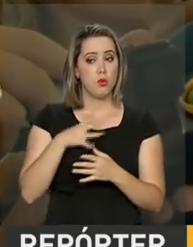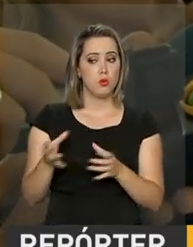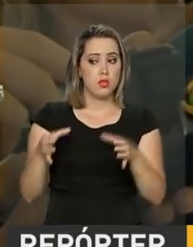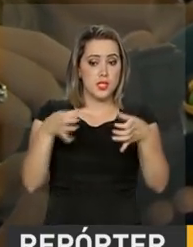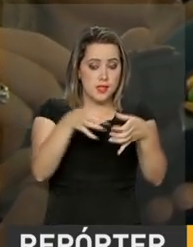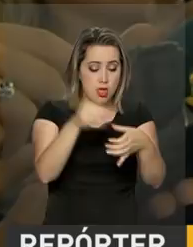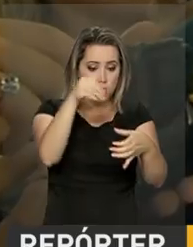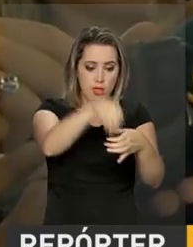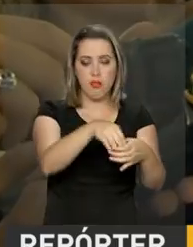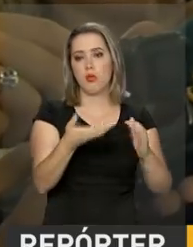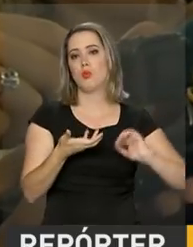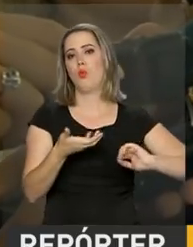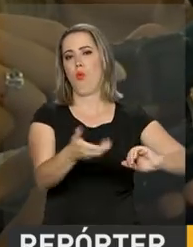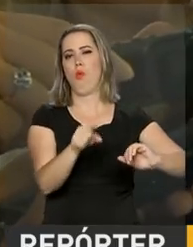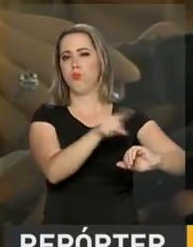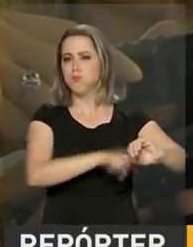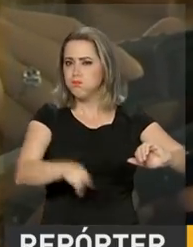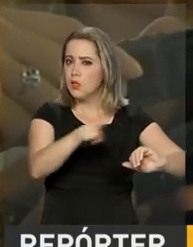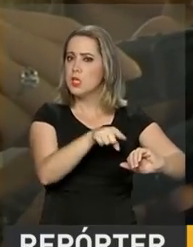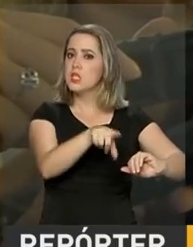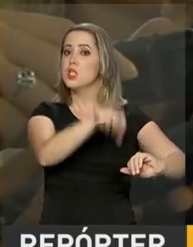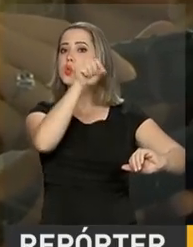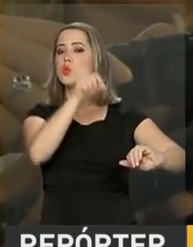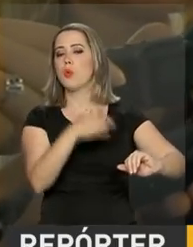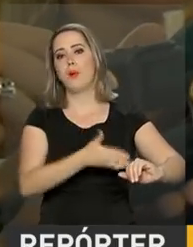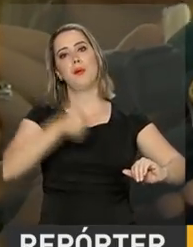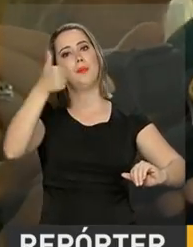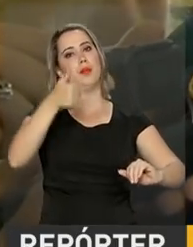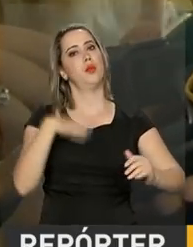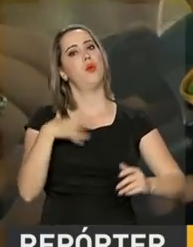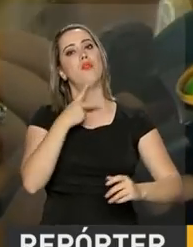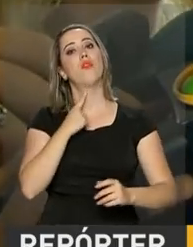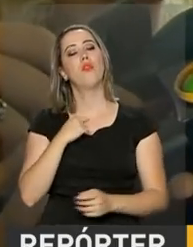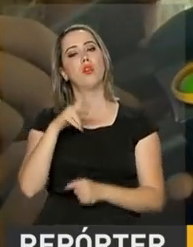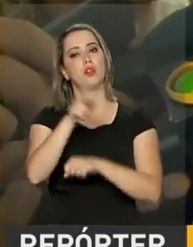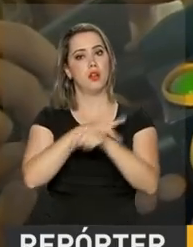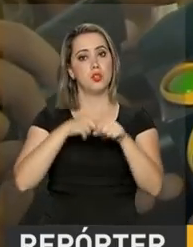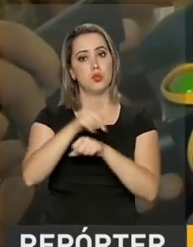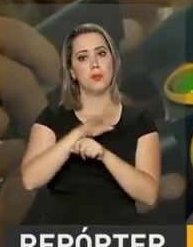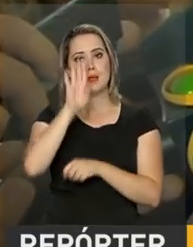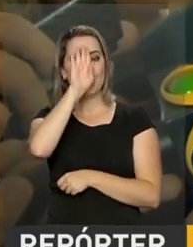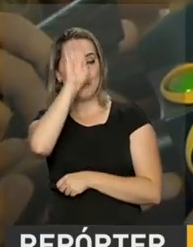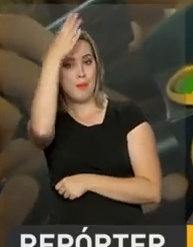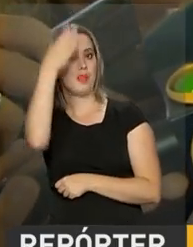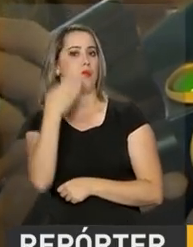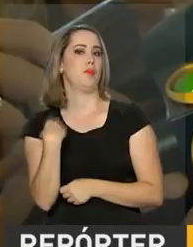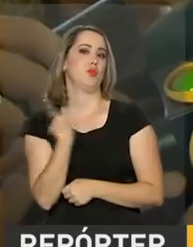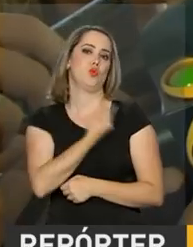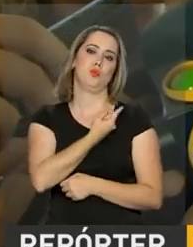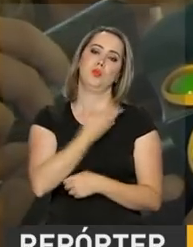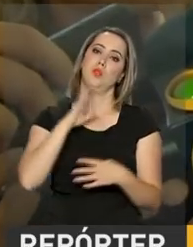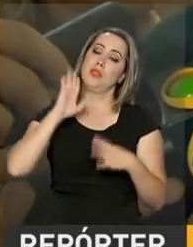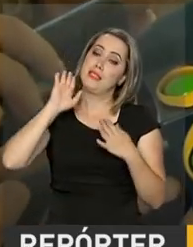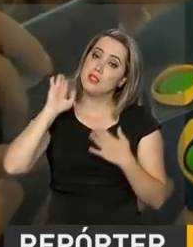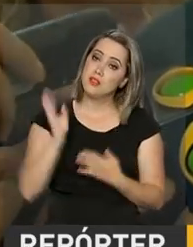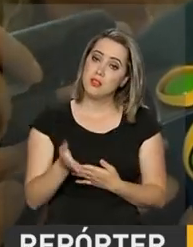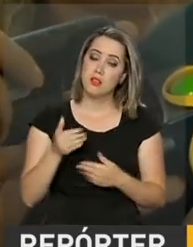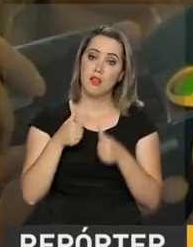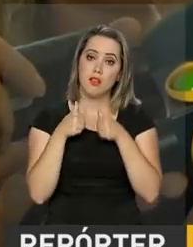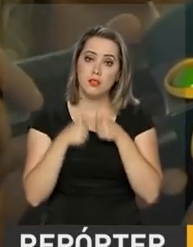para que de fato a decisão atendendo aos interesses do país principalmente quando todos nós estamos